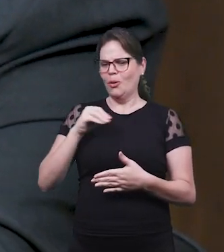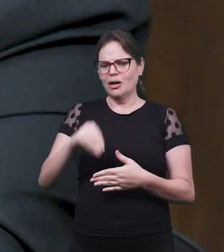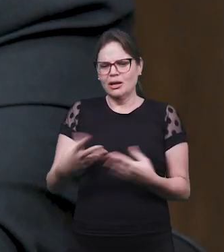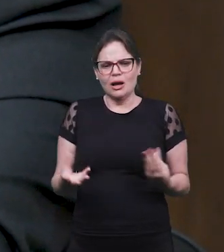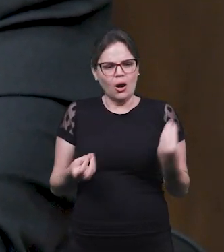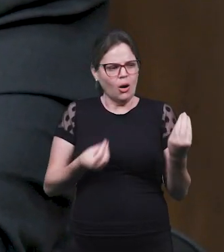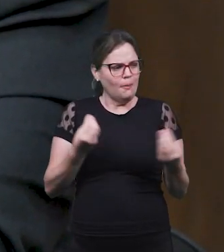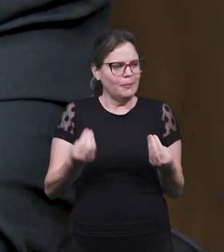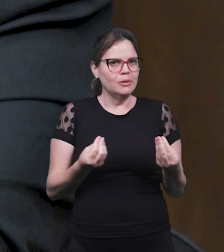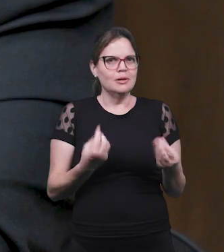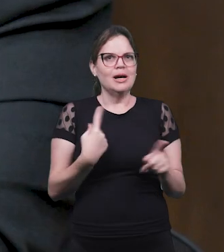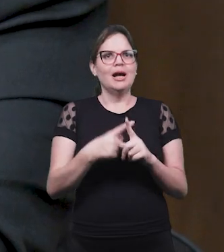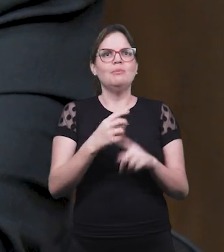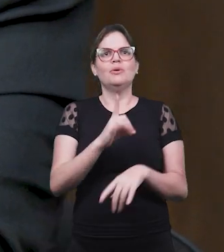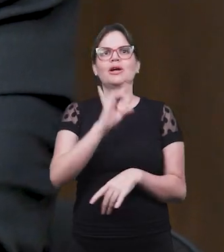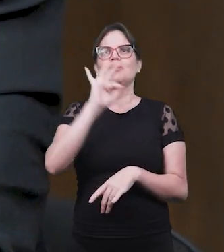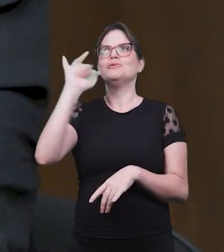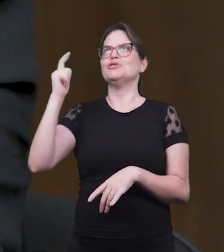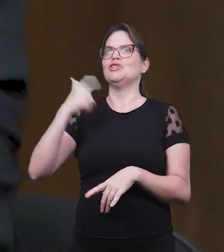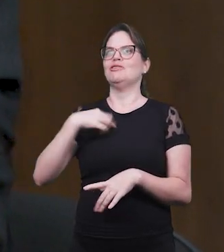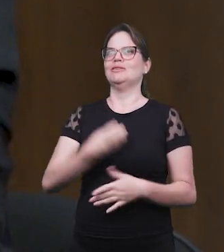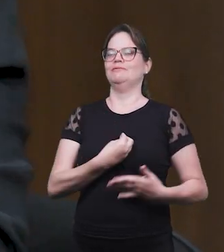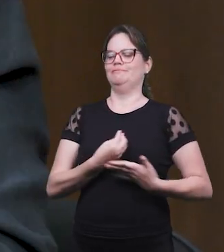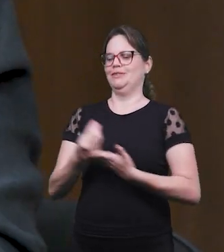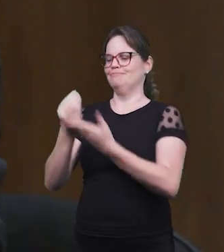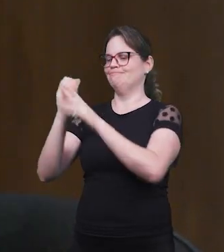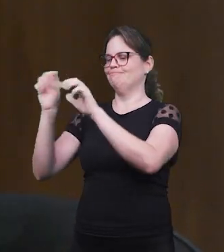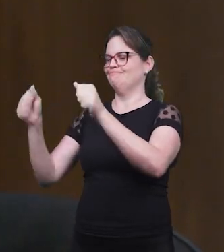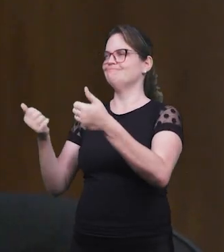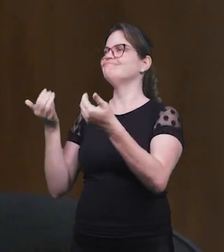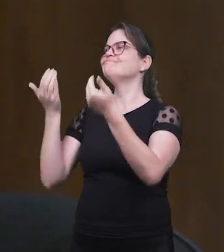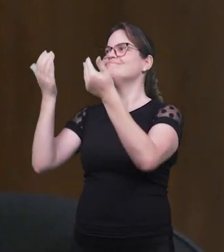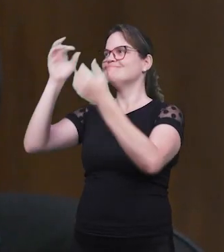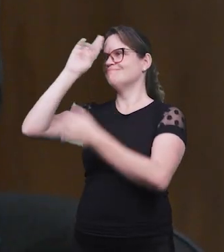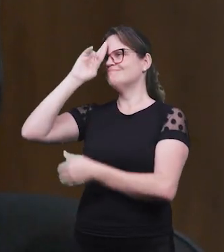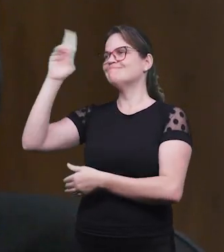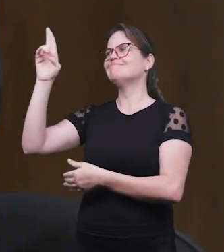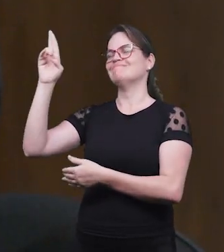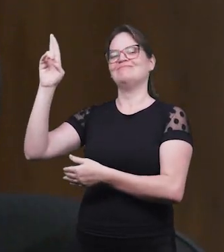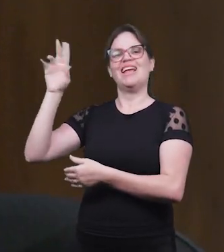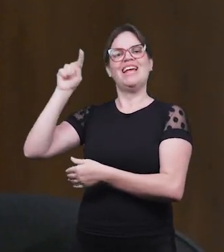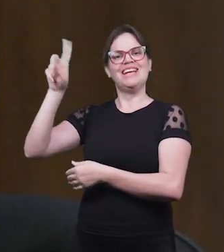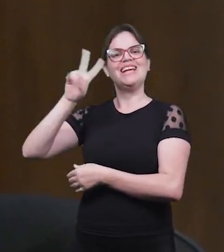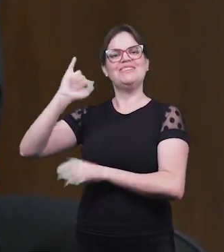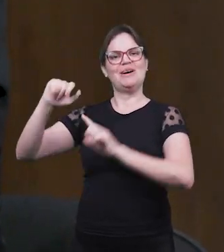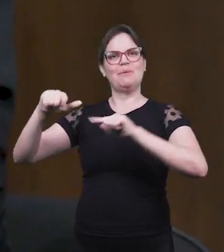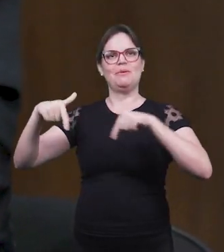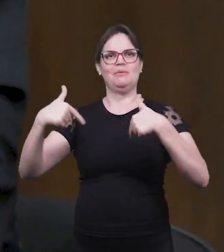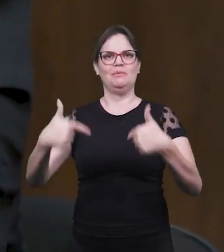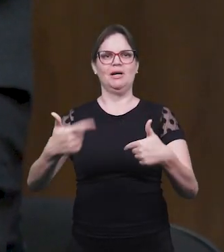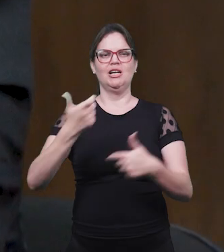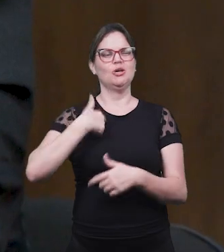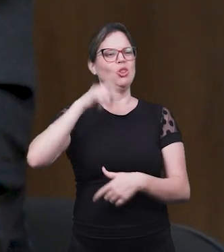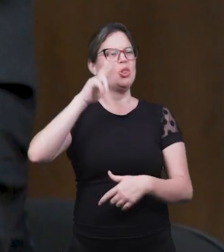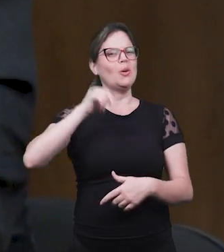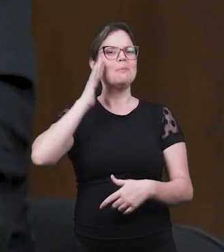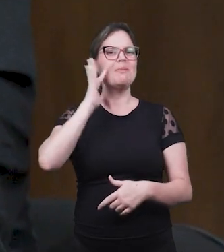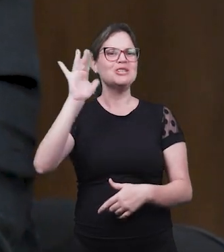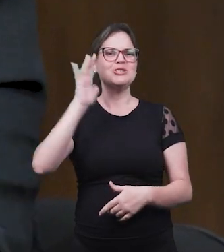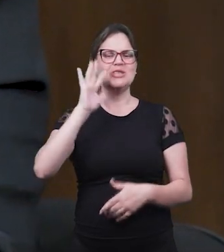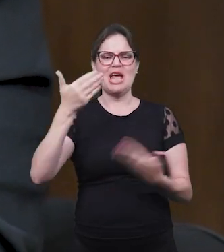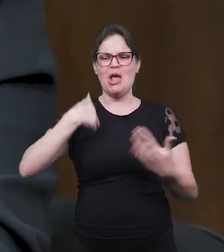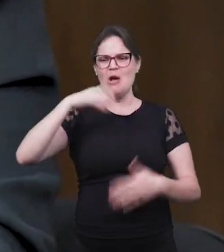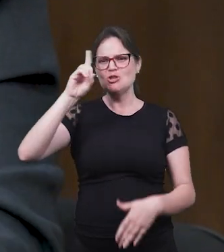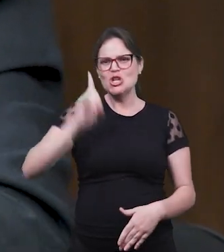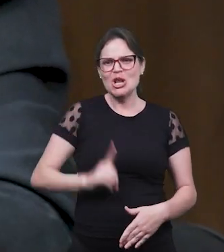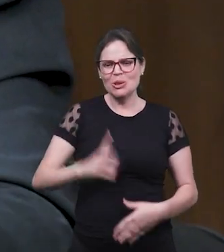Porque um dia a gente diz, Senhor, eu coloco minha vida em tuas mãos. Então, ele vai fazendo isso aí. Obviamente que nunca... Eu tinha, assim,